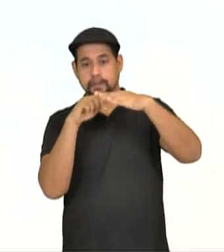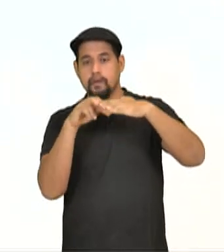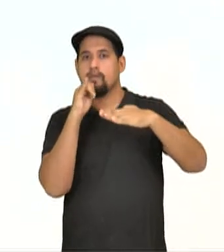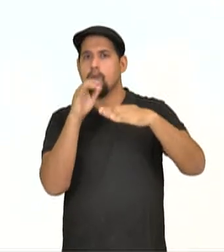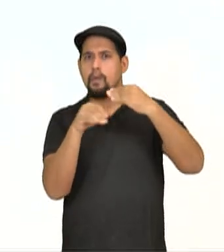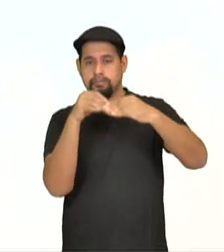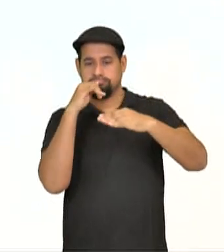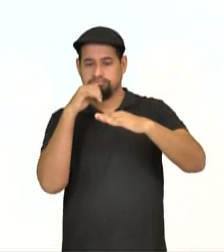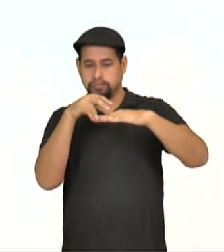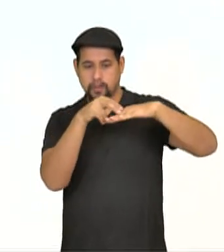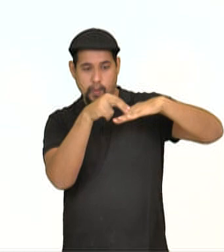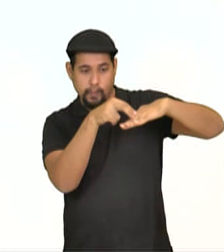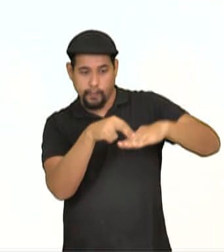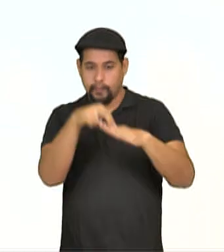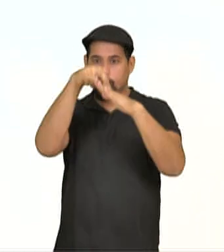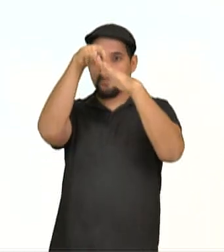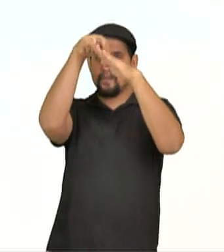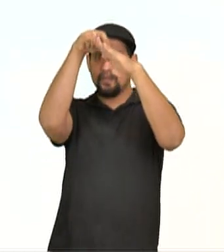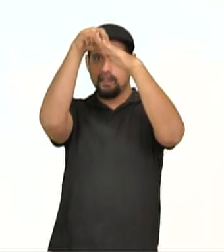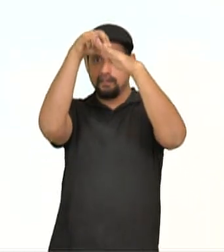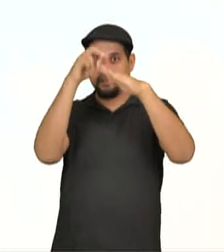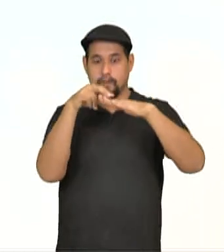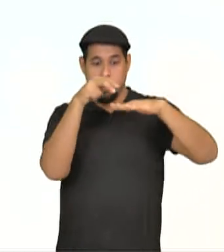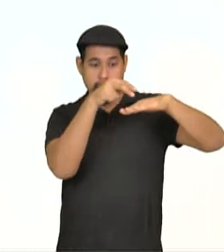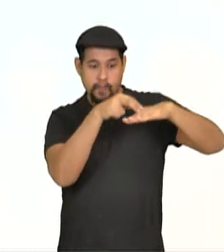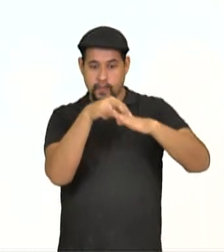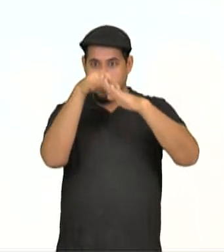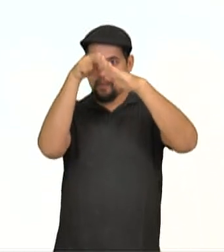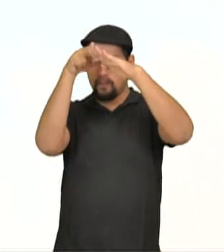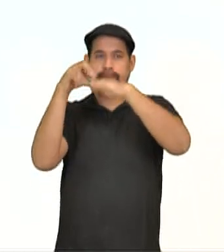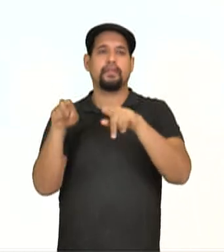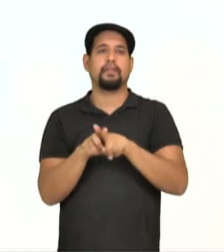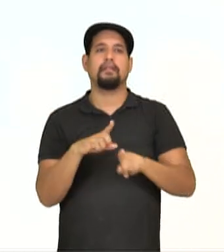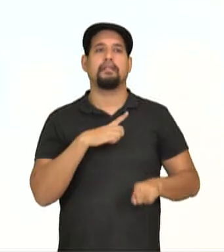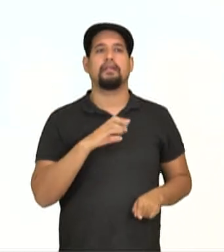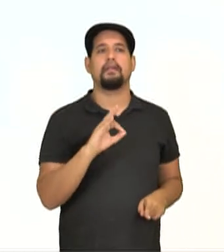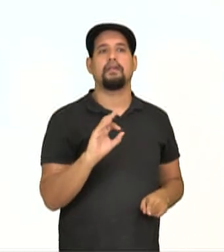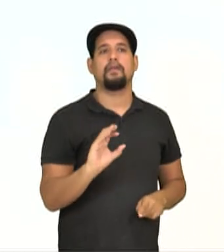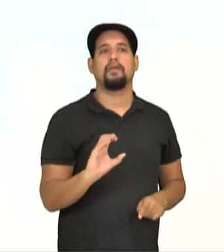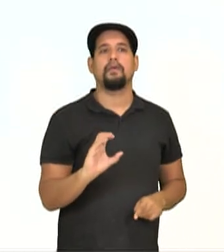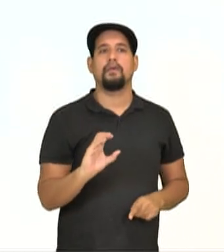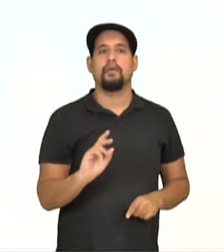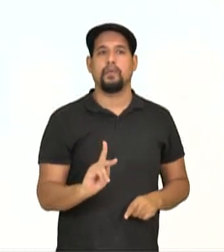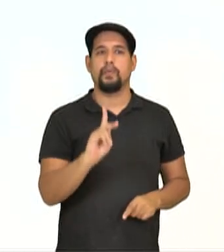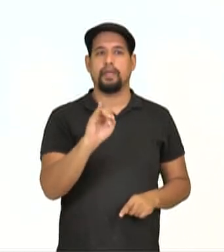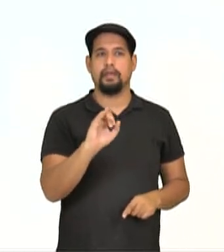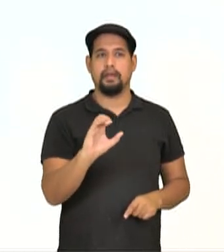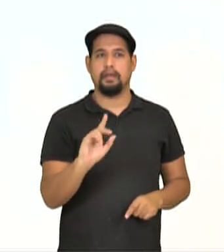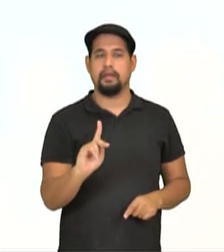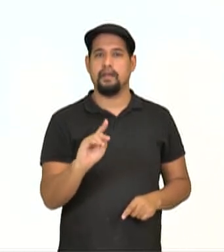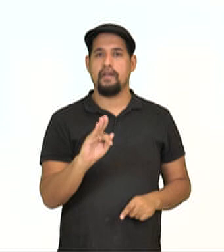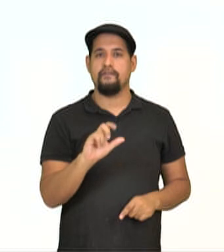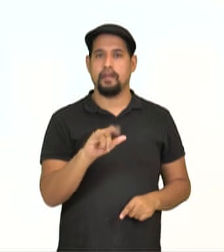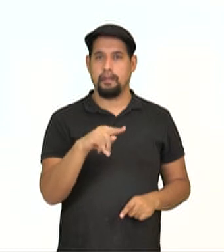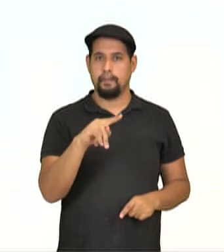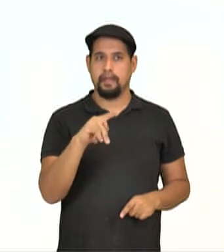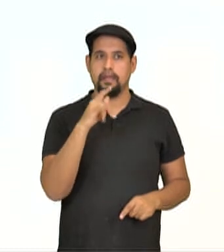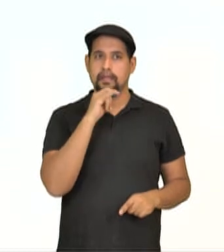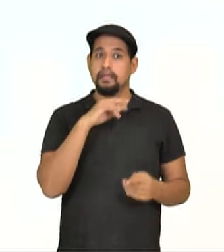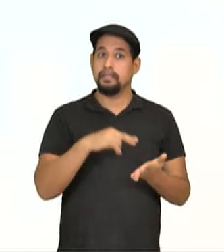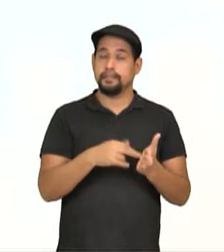kick flick, que é fazer com que o skate saia do chão, tá? Como na manobra anterior, e faça